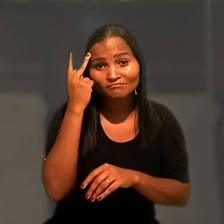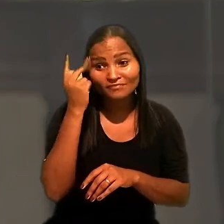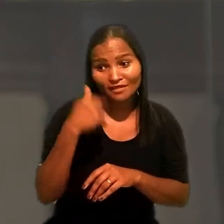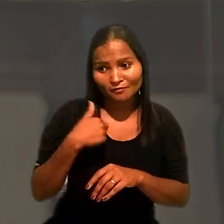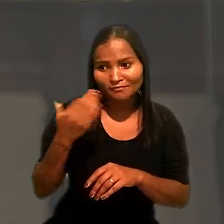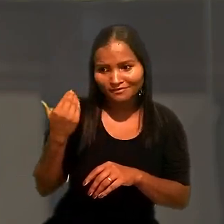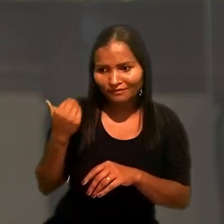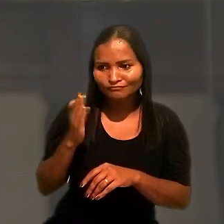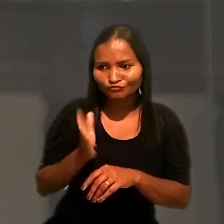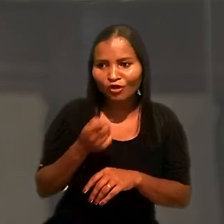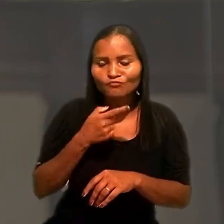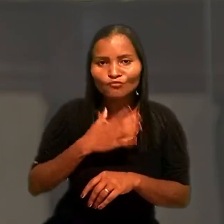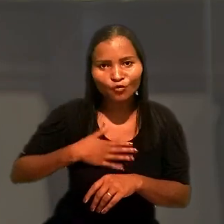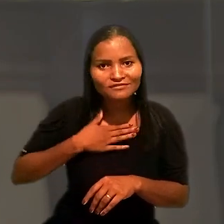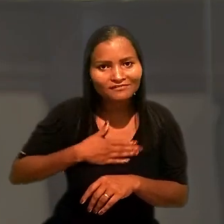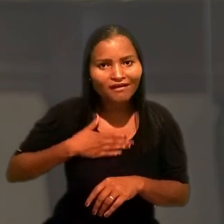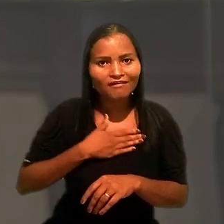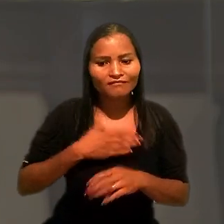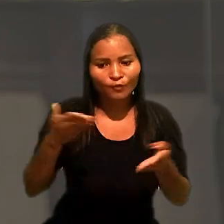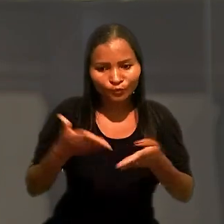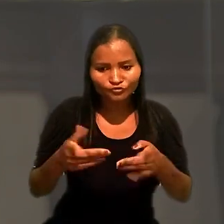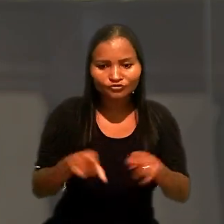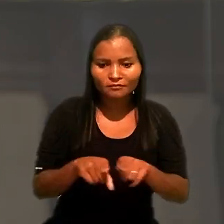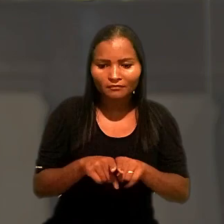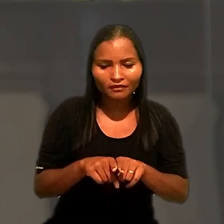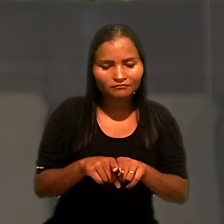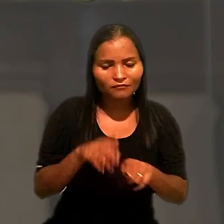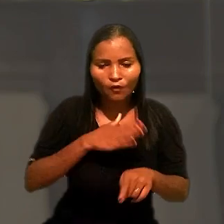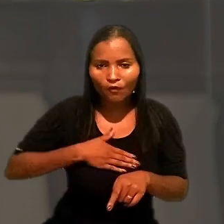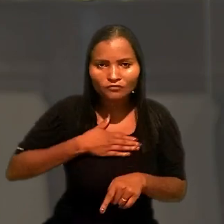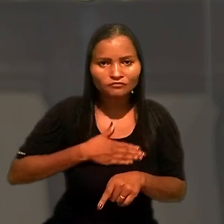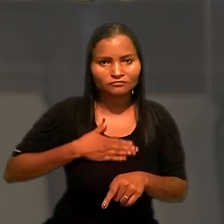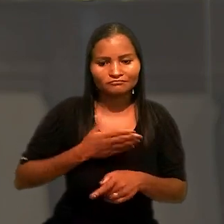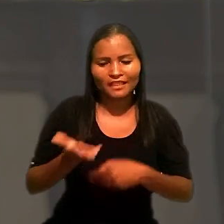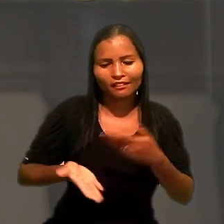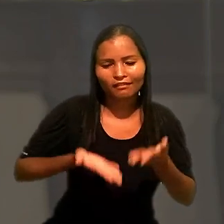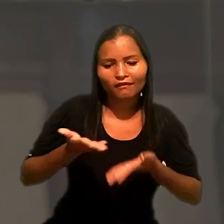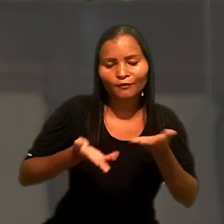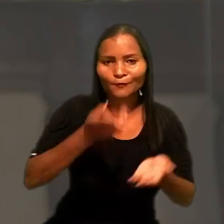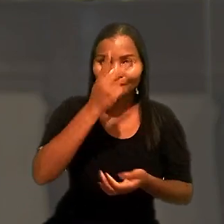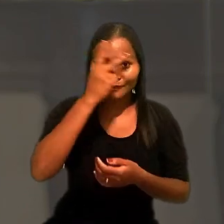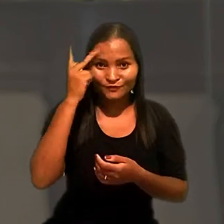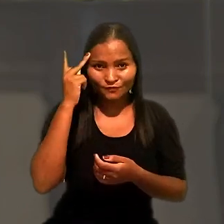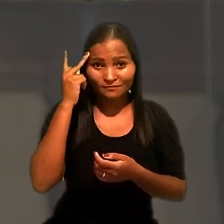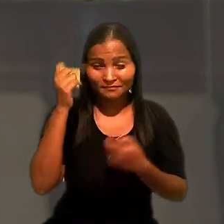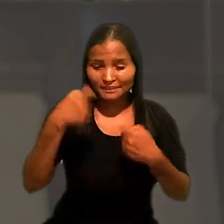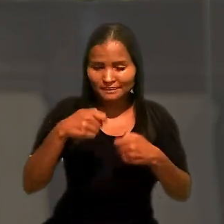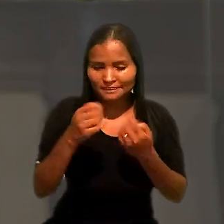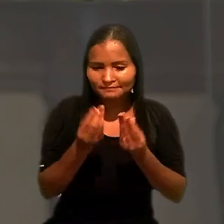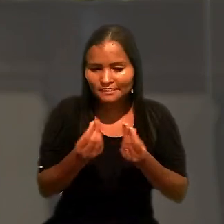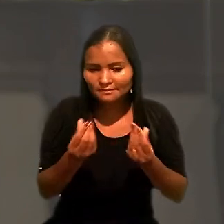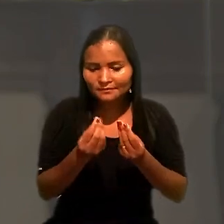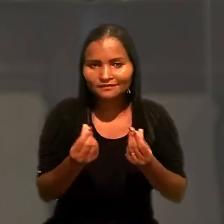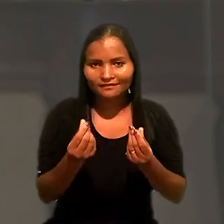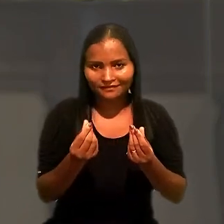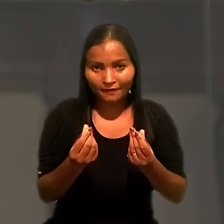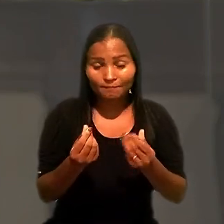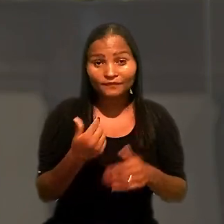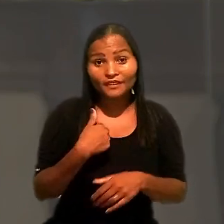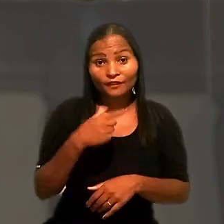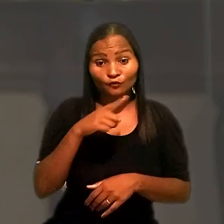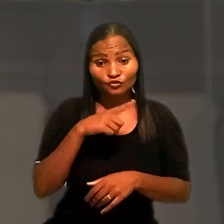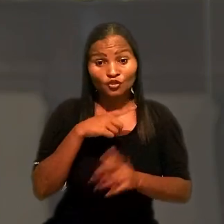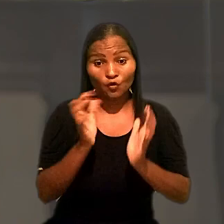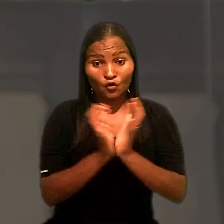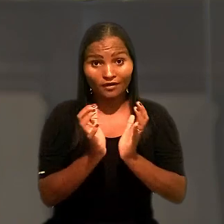Eu gostava e gosto muito de pessoas. A gente tem que ter sensibilidade para as pessoas. Aí eu tinha um